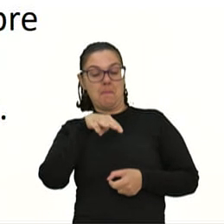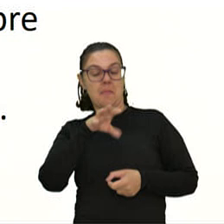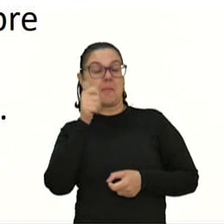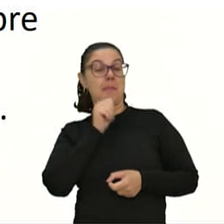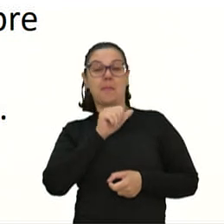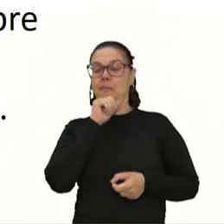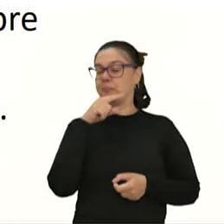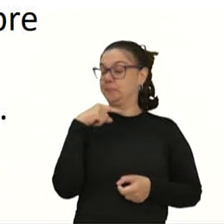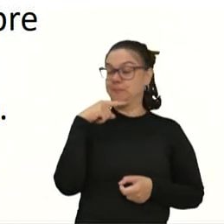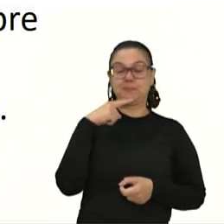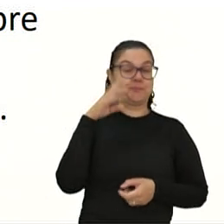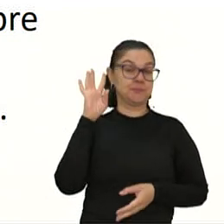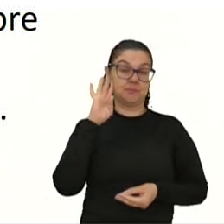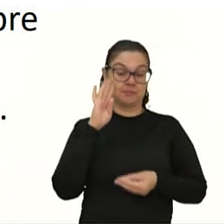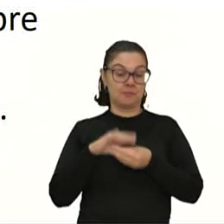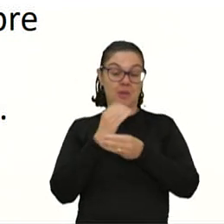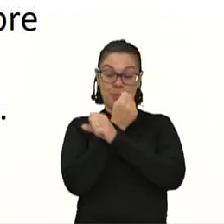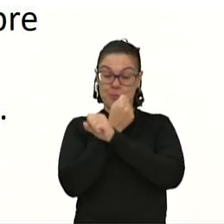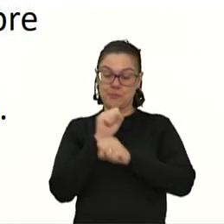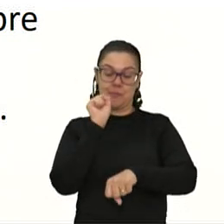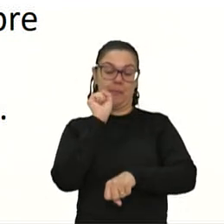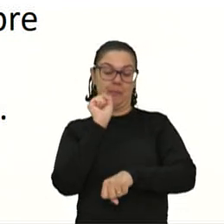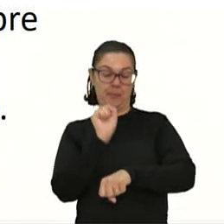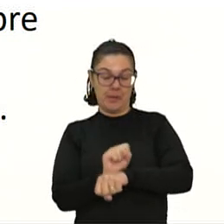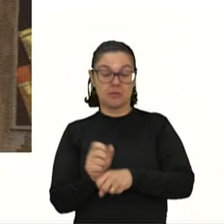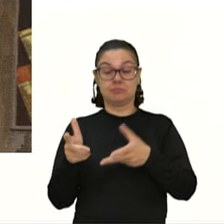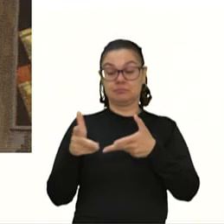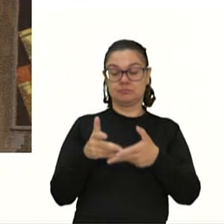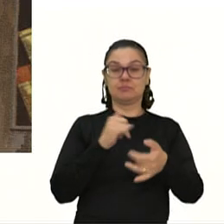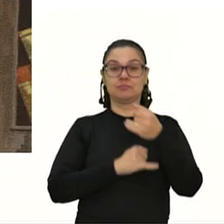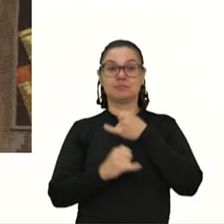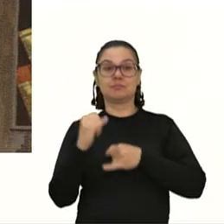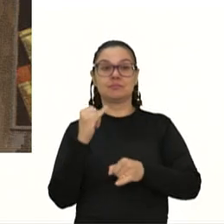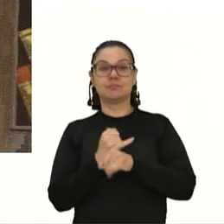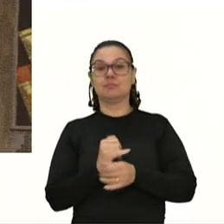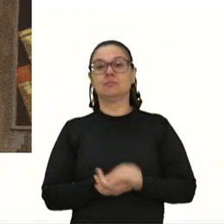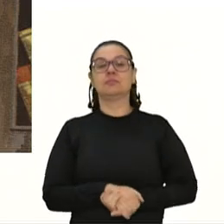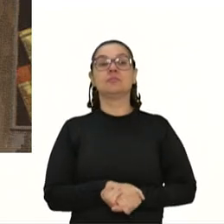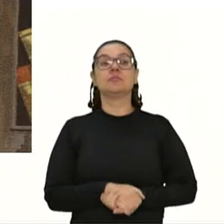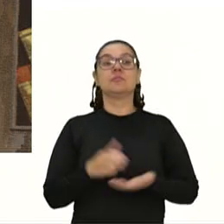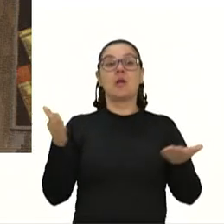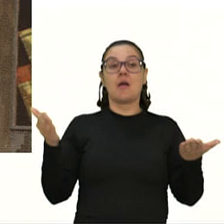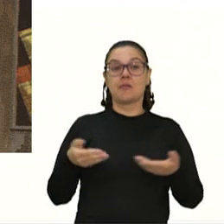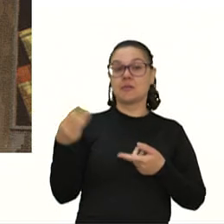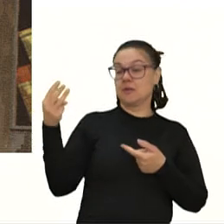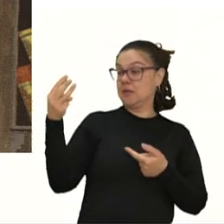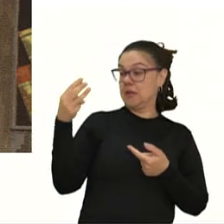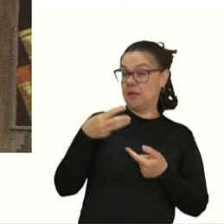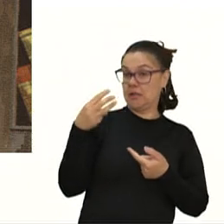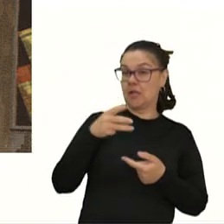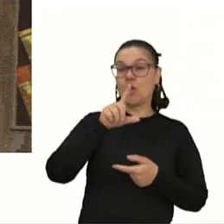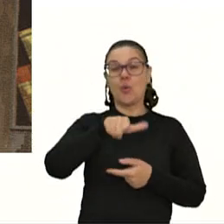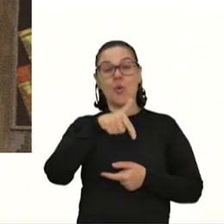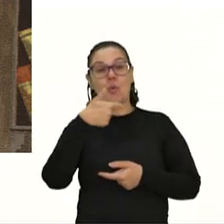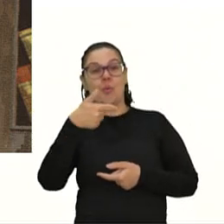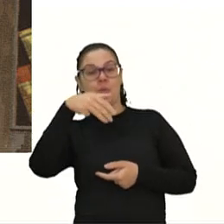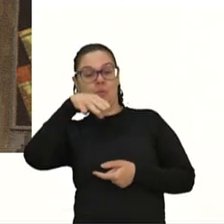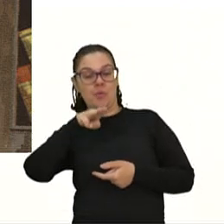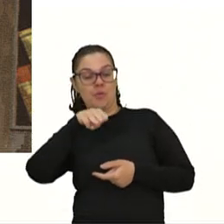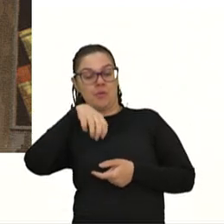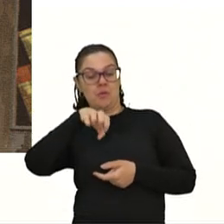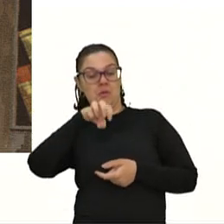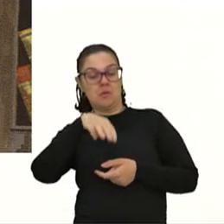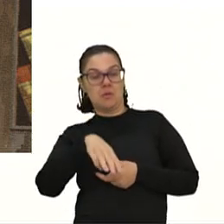não conseguem entender que não é possível pausar um jogo online. Number 3. Aqui nós temos um outro